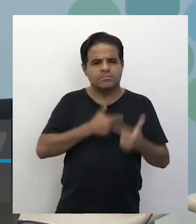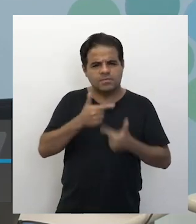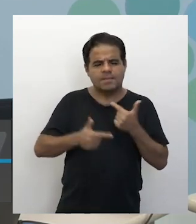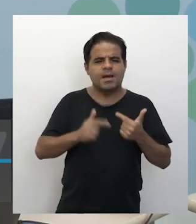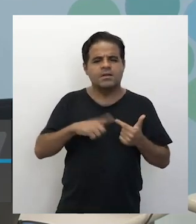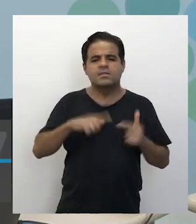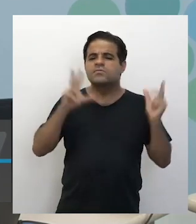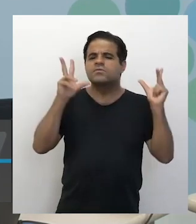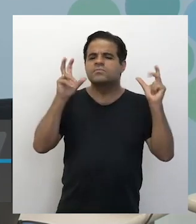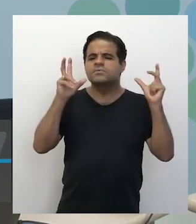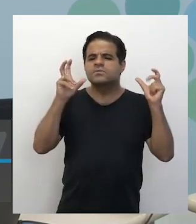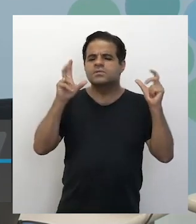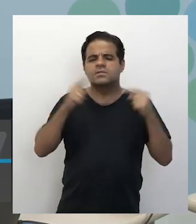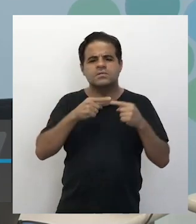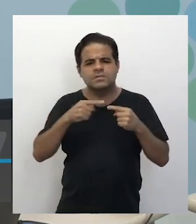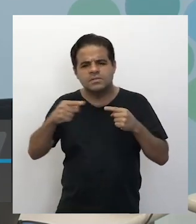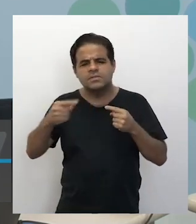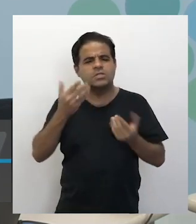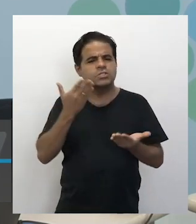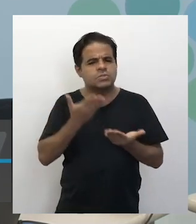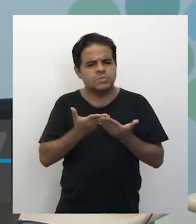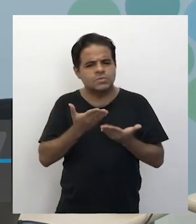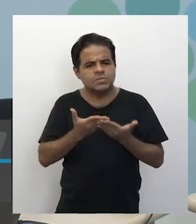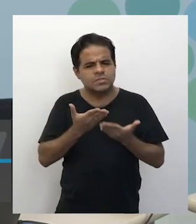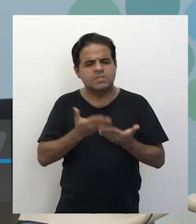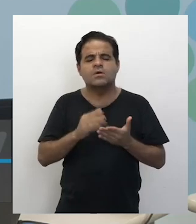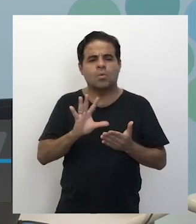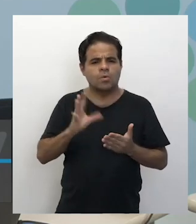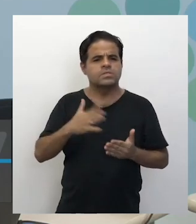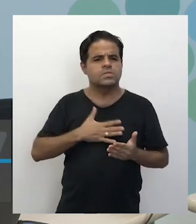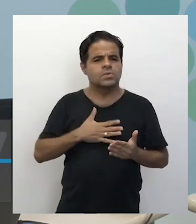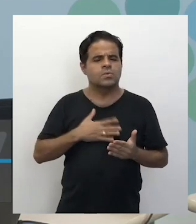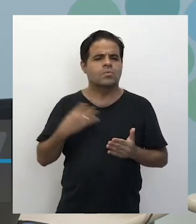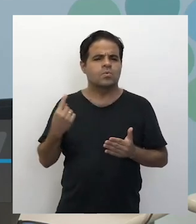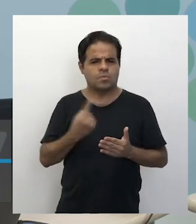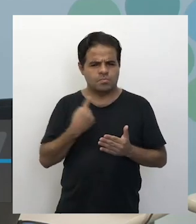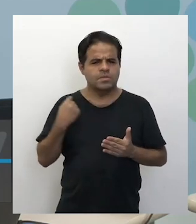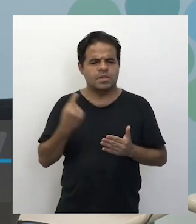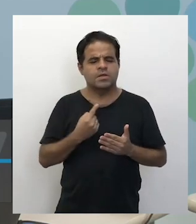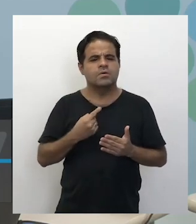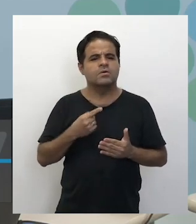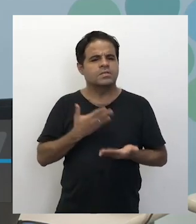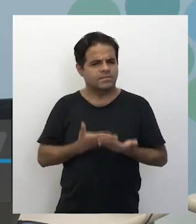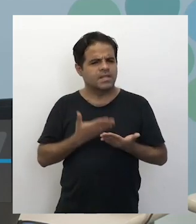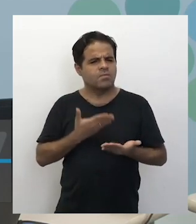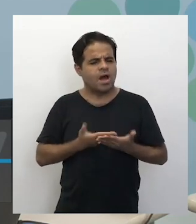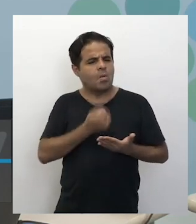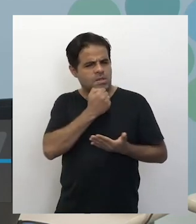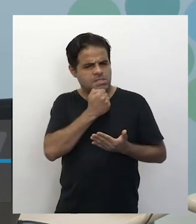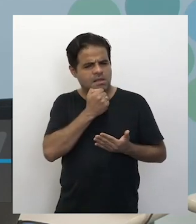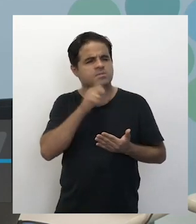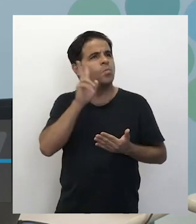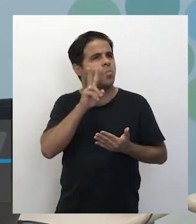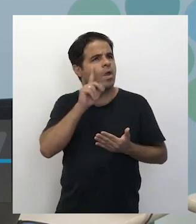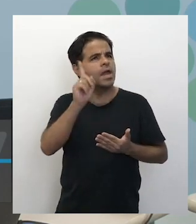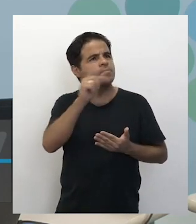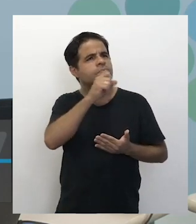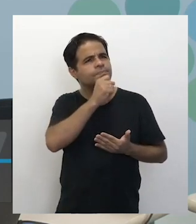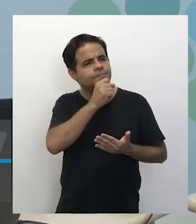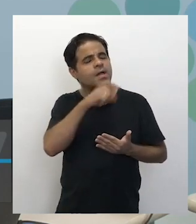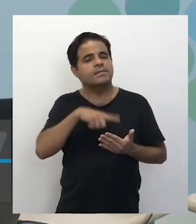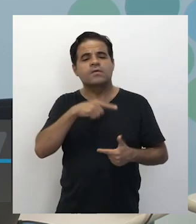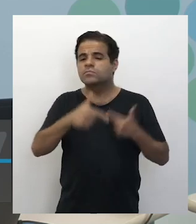teve uma situação que quando eu era estudante aconteceu comigo, que era uma vez, a gente estava tendo uma aula de ciências e nós